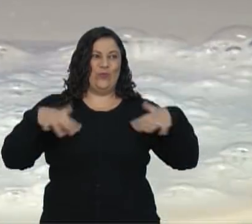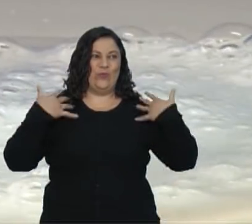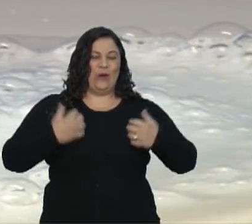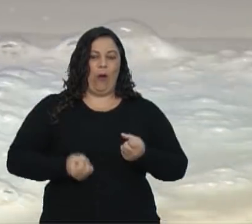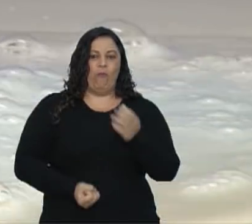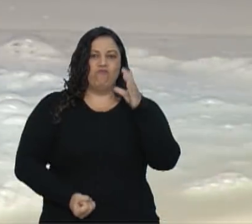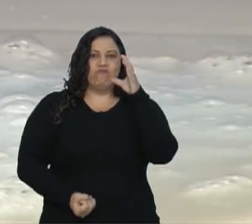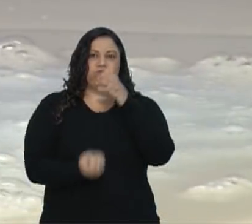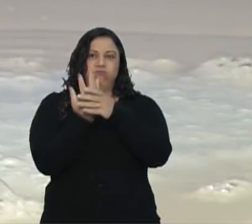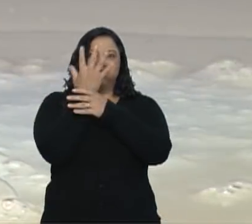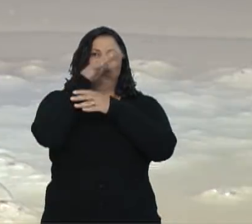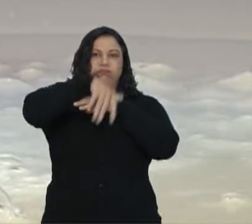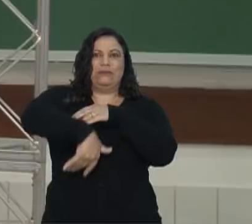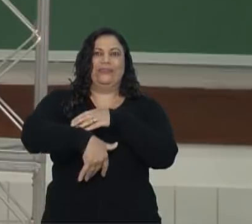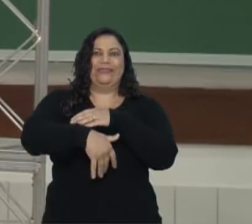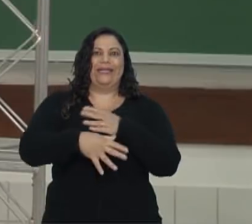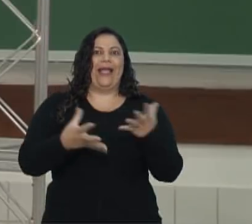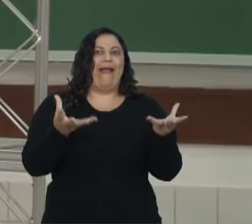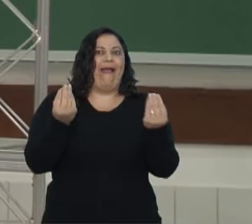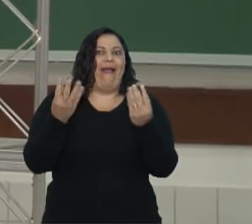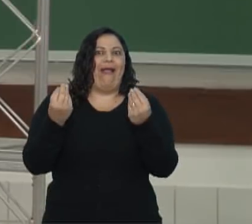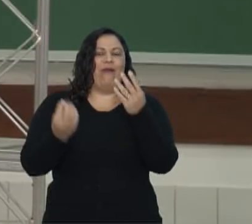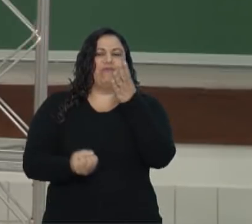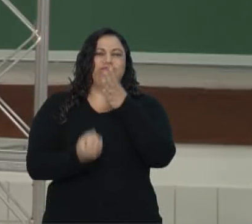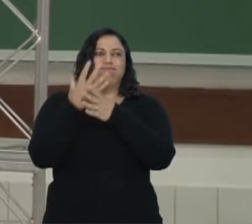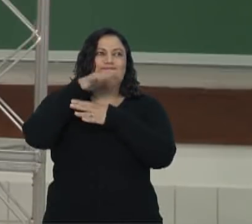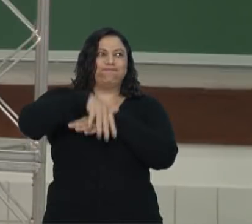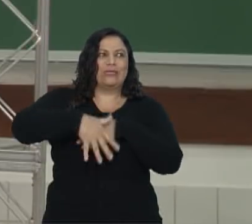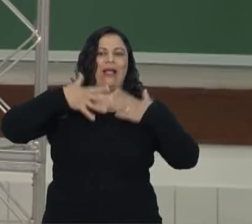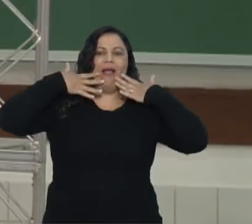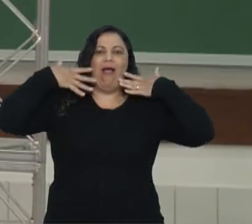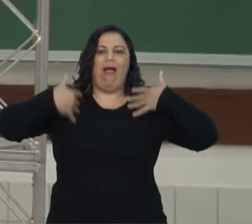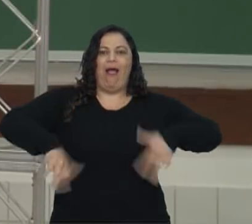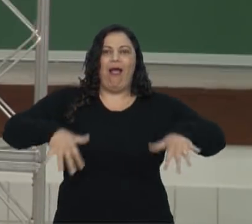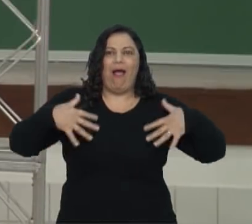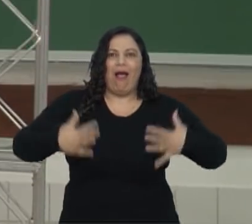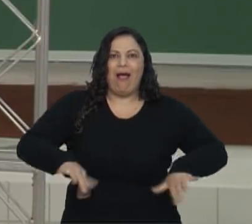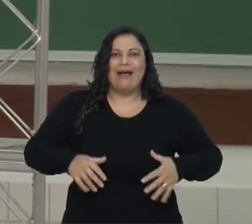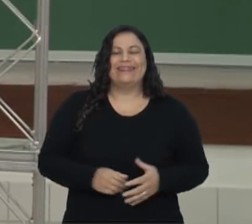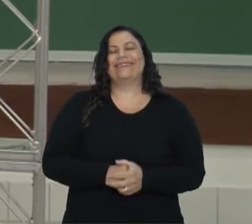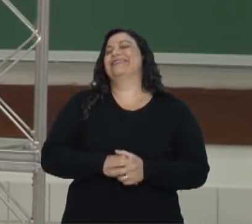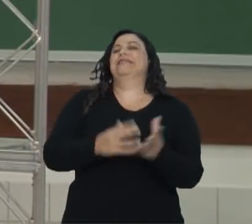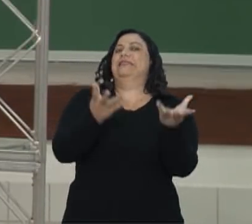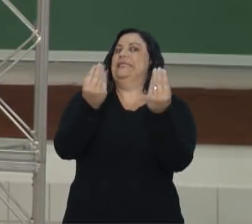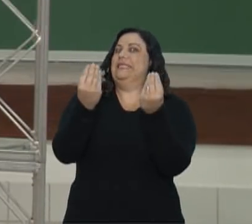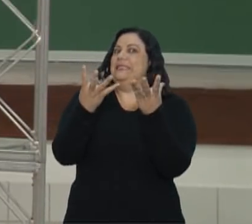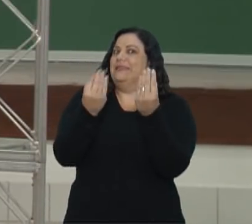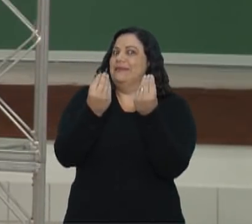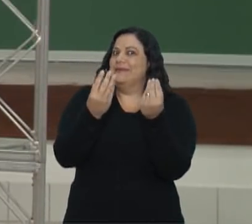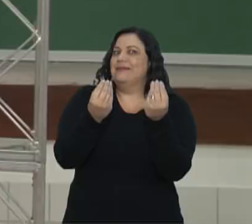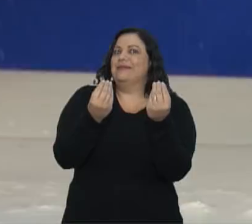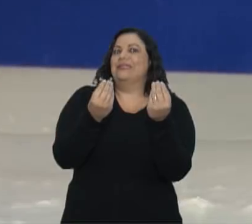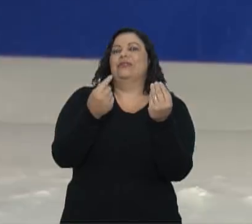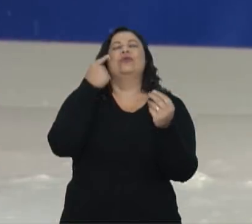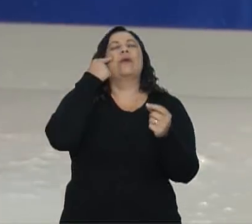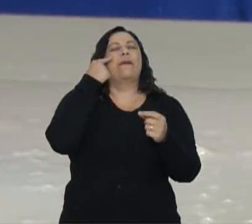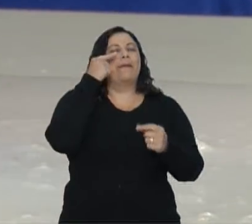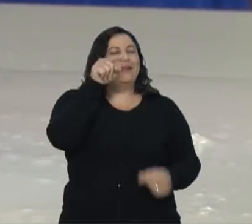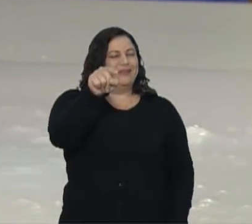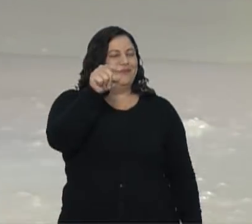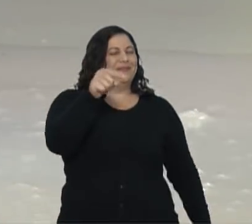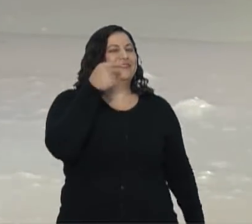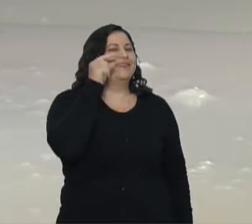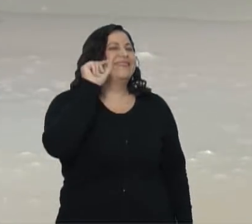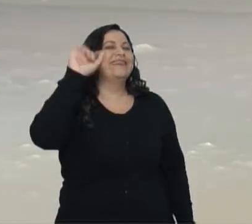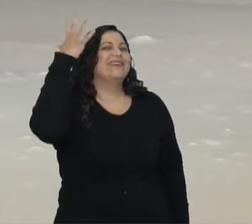Nossa Senhora, fiz demais. Mas eu fiz de propósito para vocês verem o que acontece. Então, o que